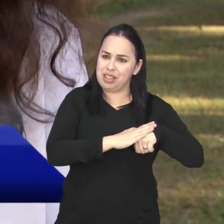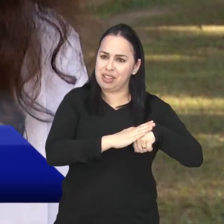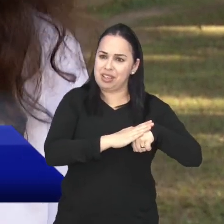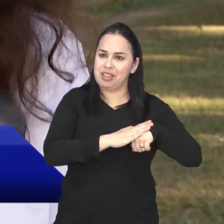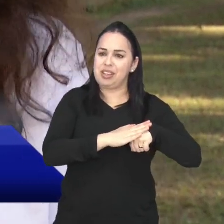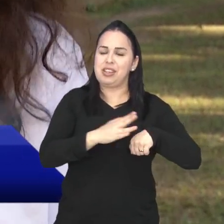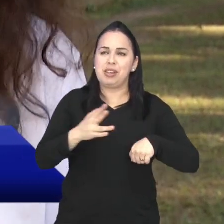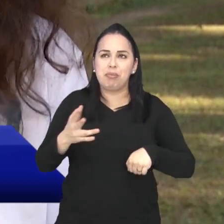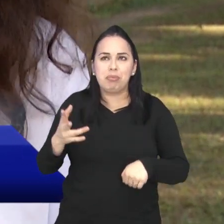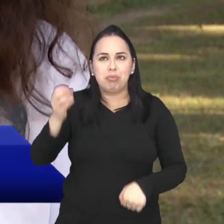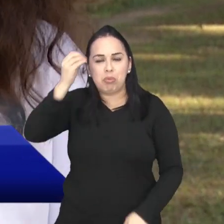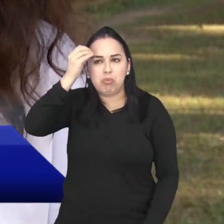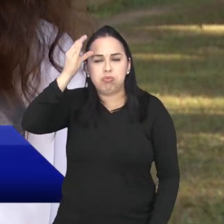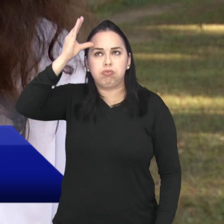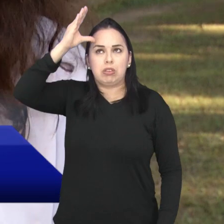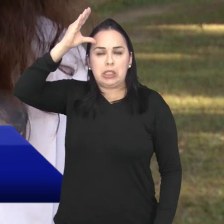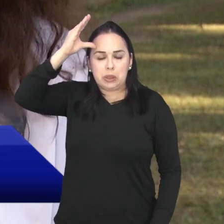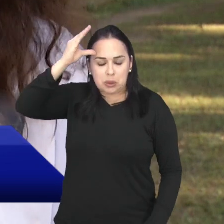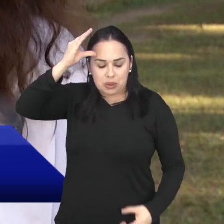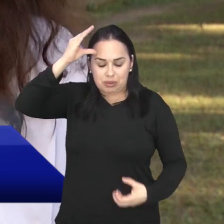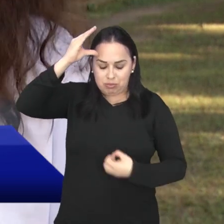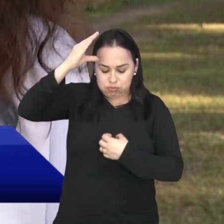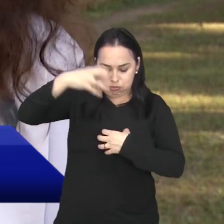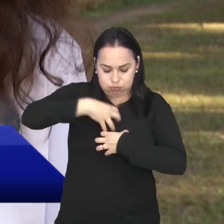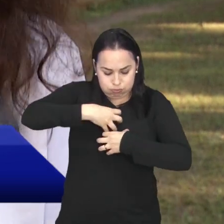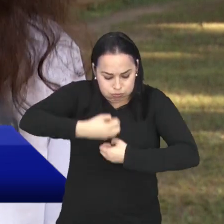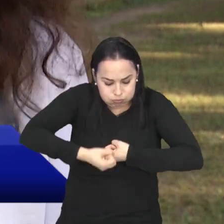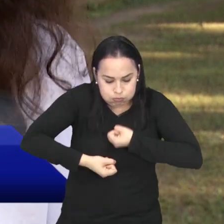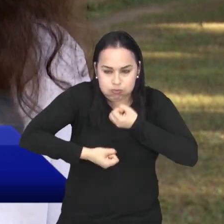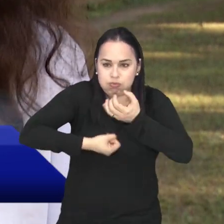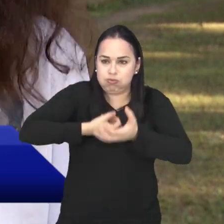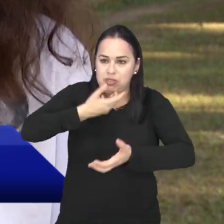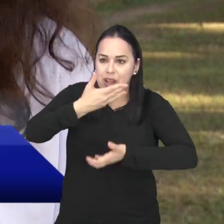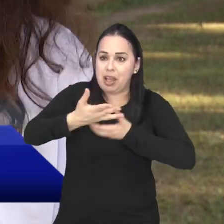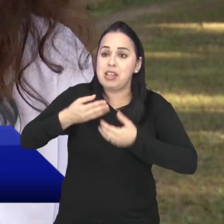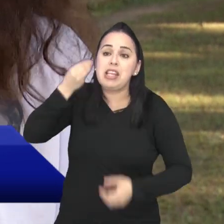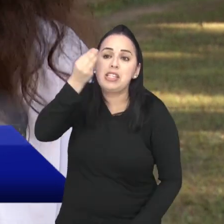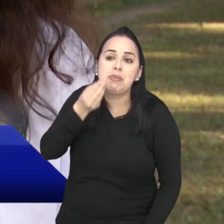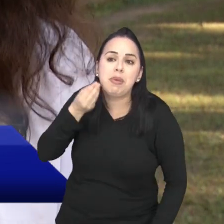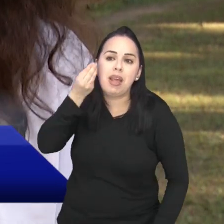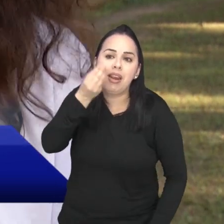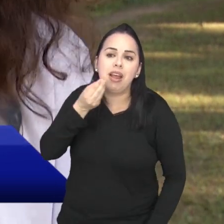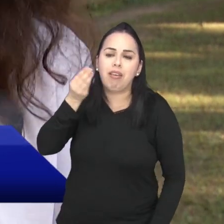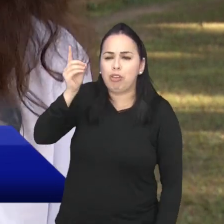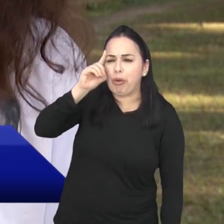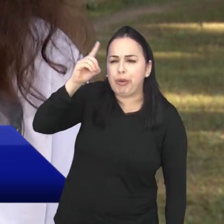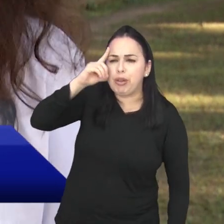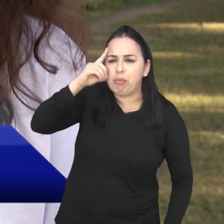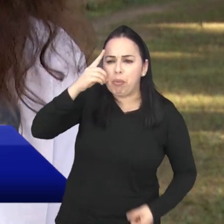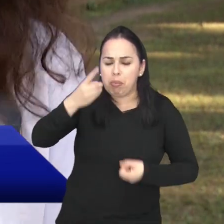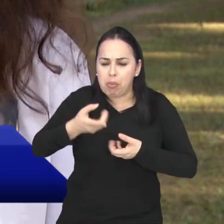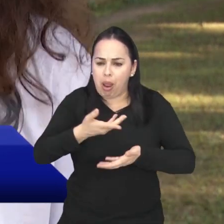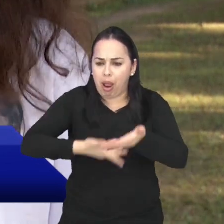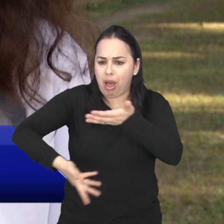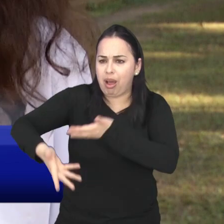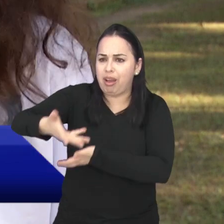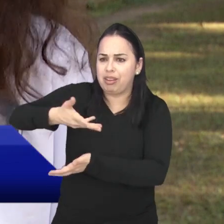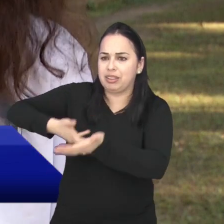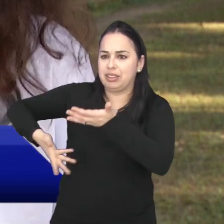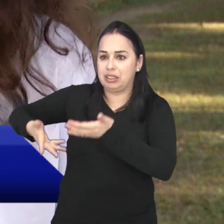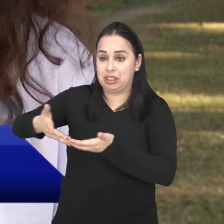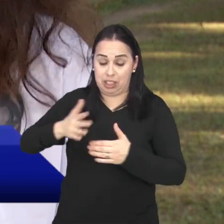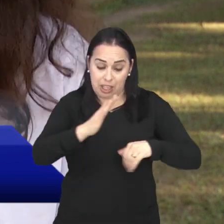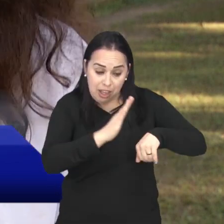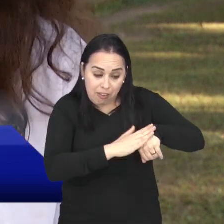patrimônio imaterial que as pessoas carregam consigo e manifestam através da sua vida no seu cotidiano, nas coisas